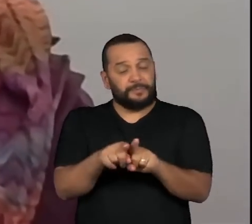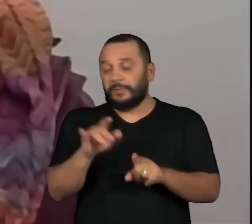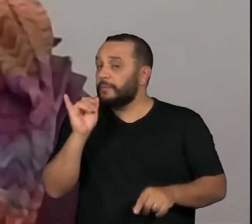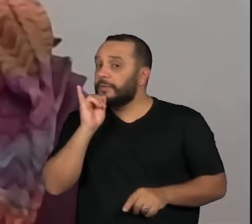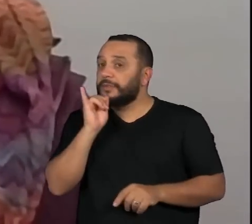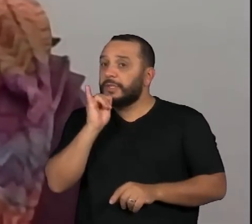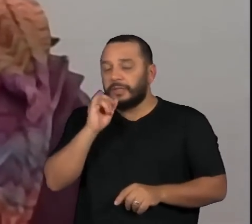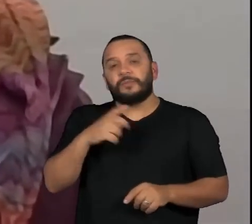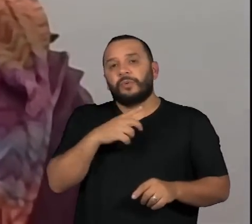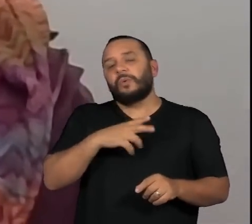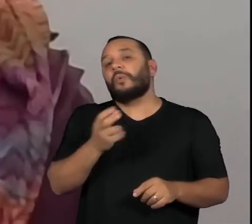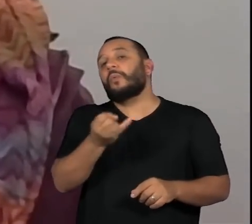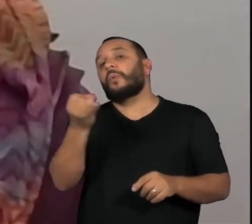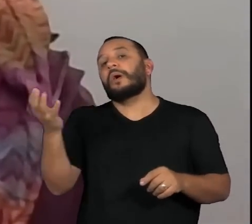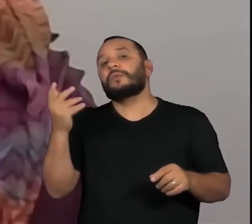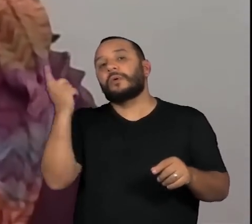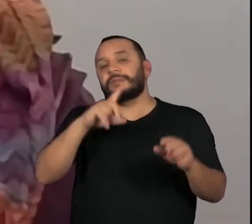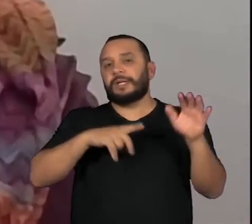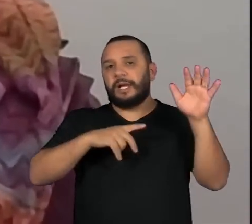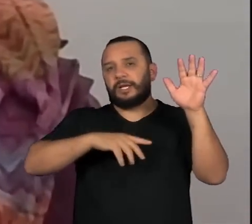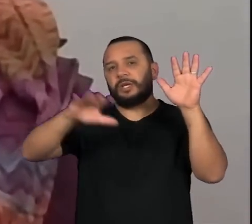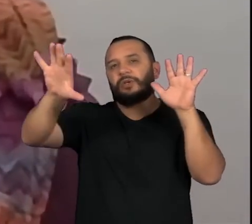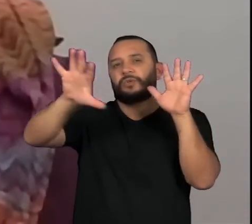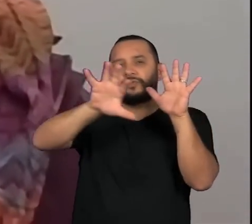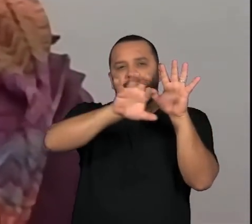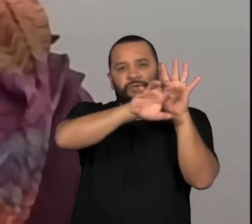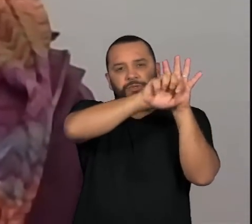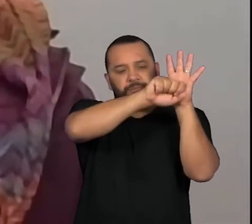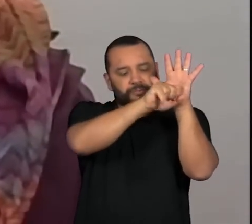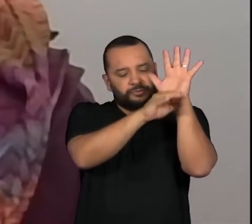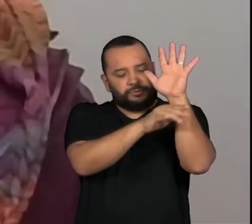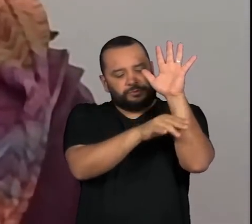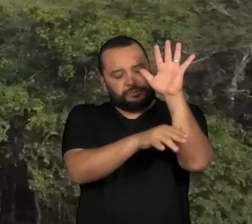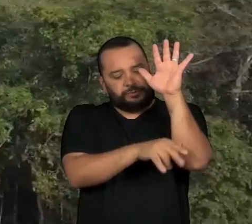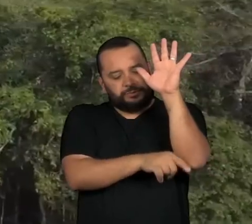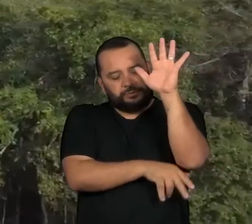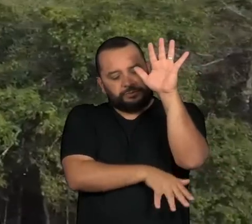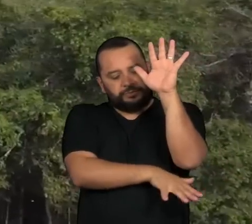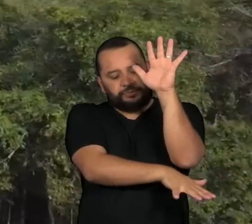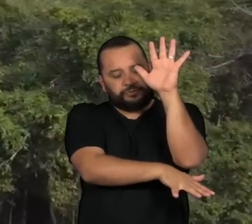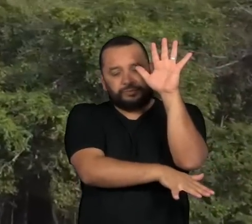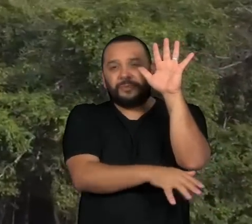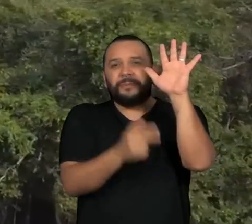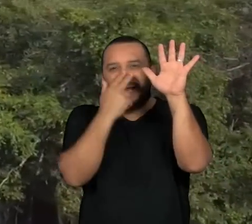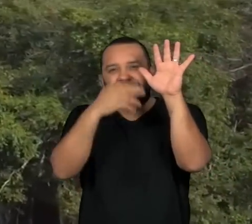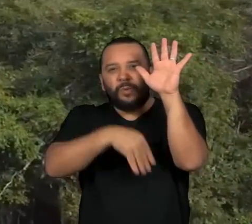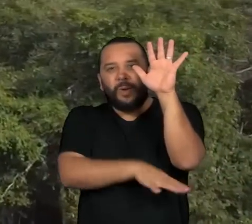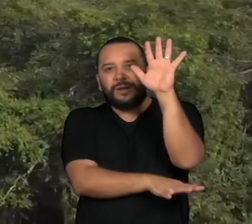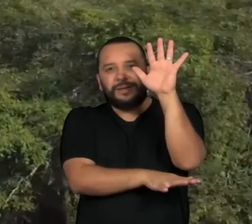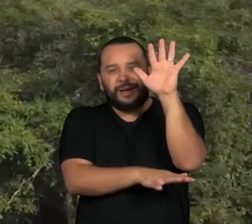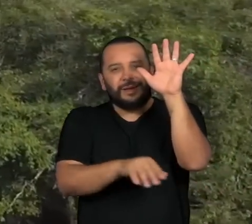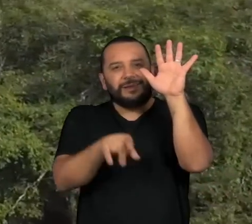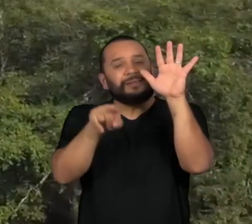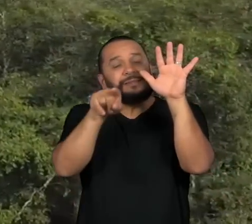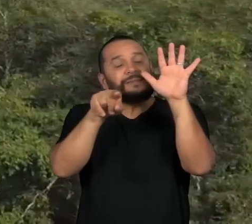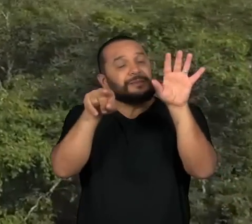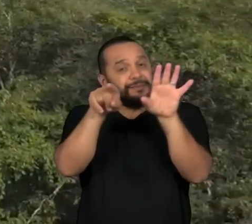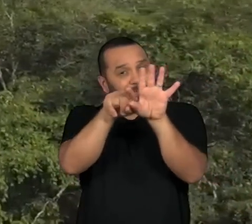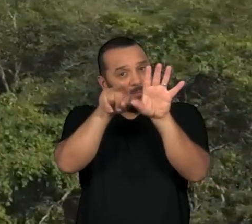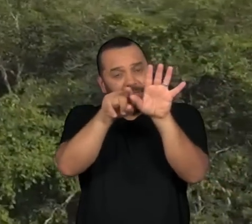de estocar carbono, ou mesmo de emitir carbono, ou a capacidade de transpirar para